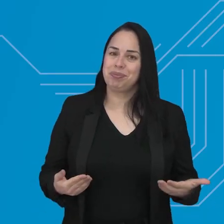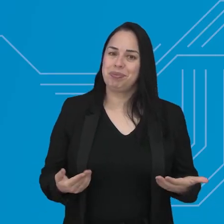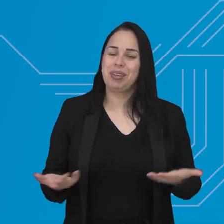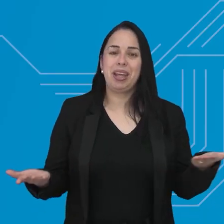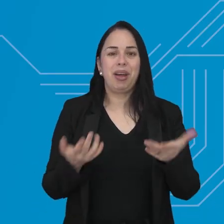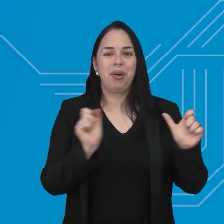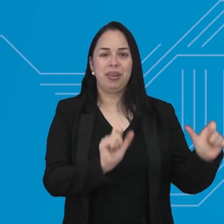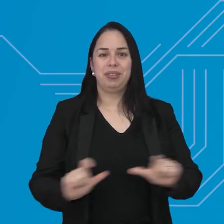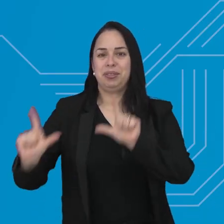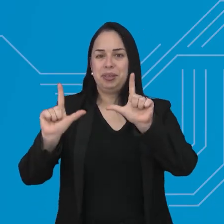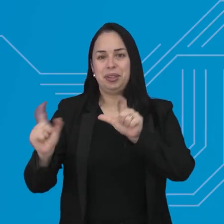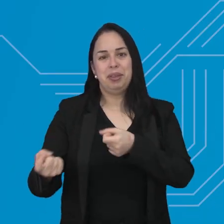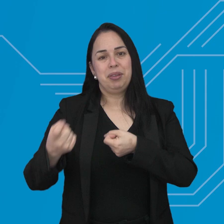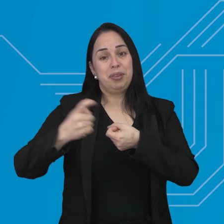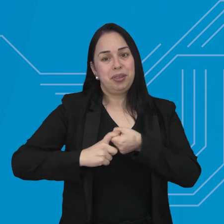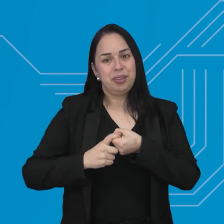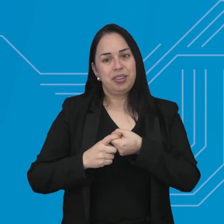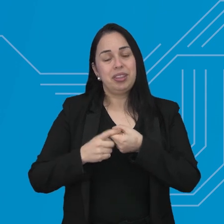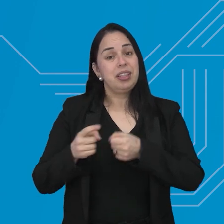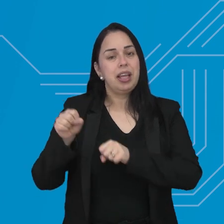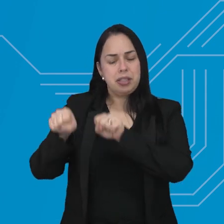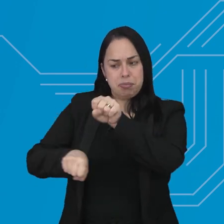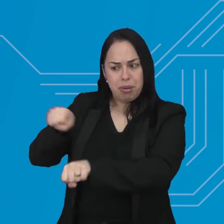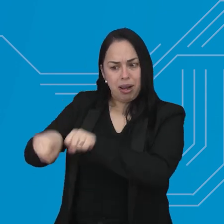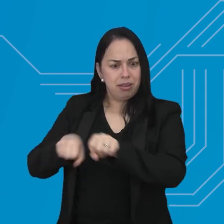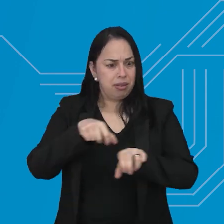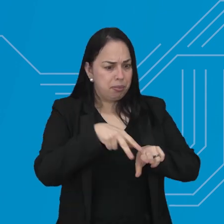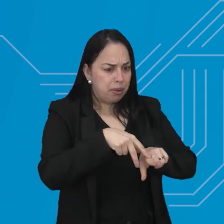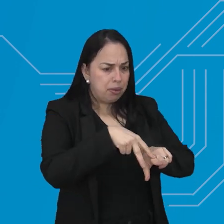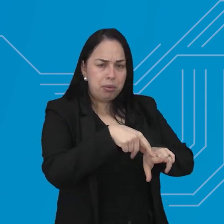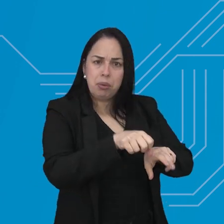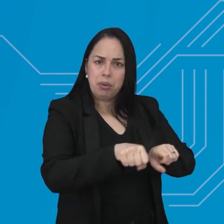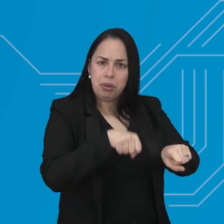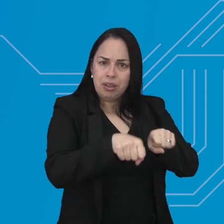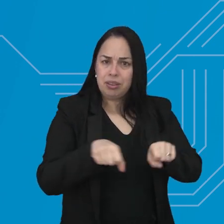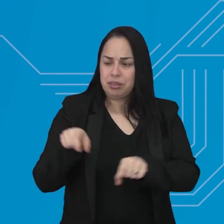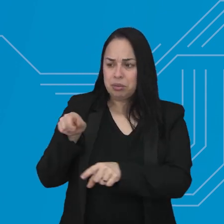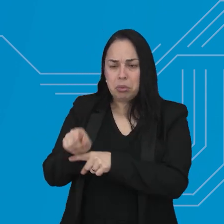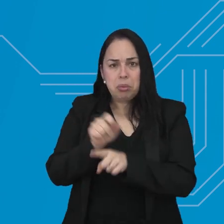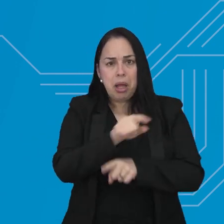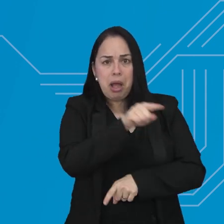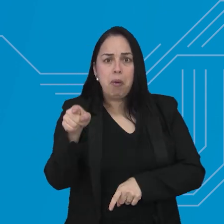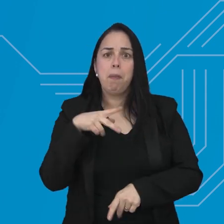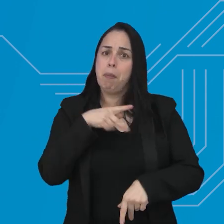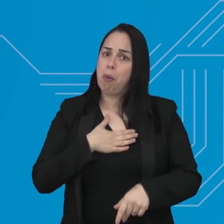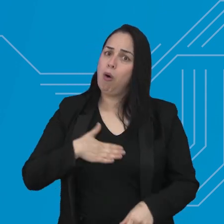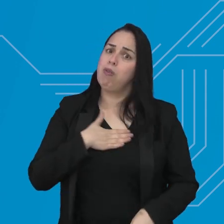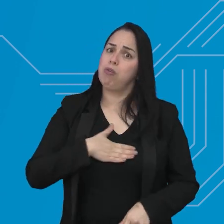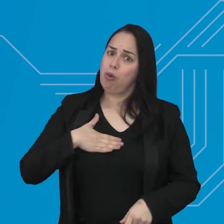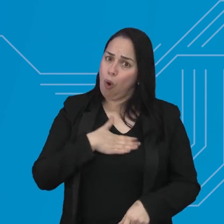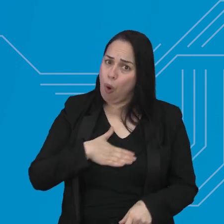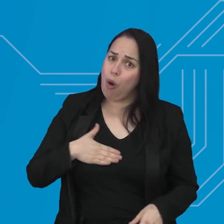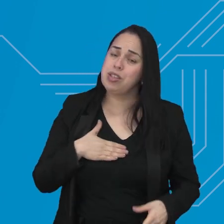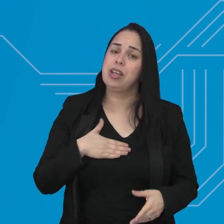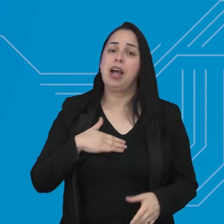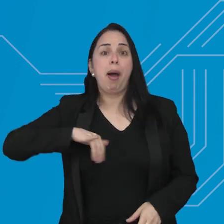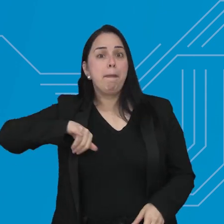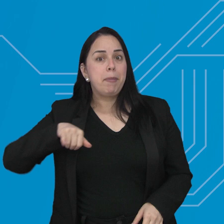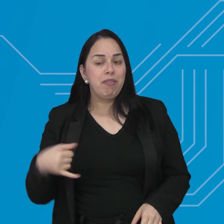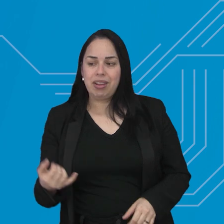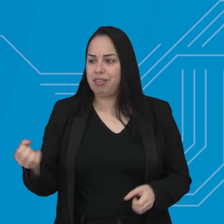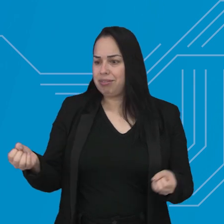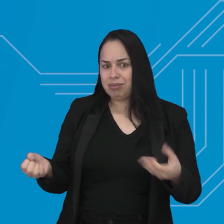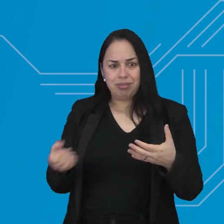E voltamos com Semana Legislativa. E as bicicletas e patinetes compartilhados têm caído no gosto da população. Tem muita